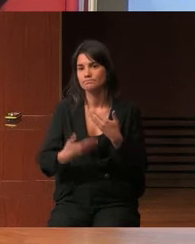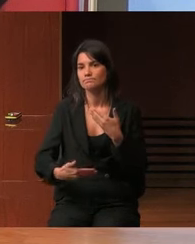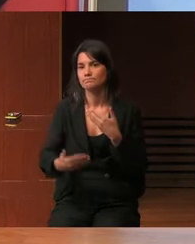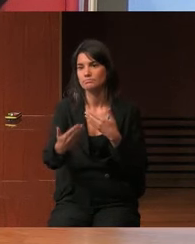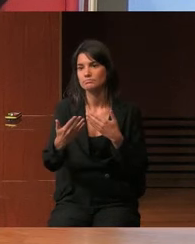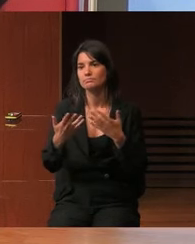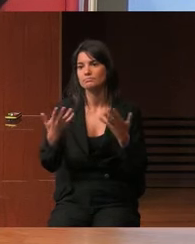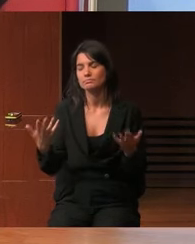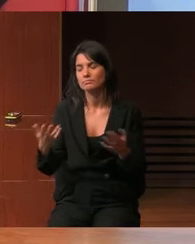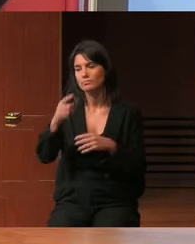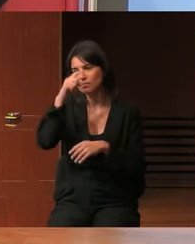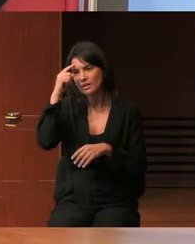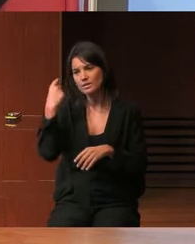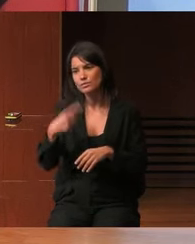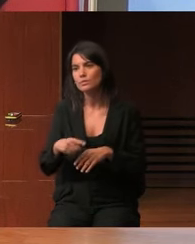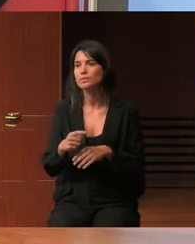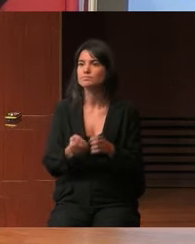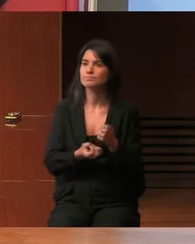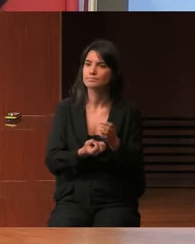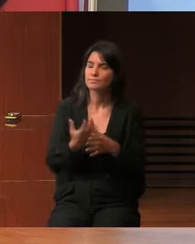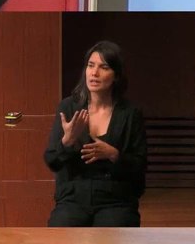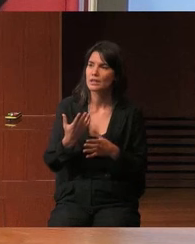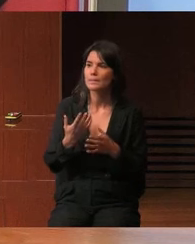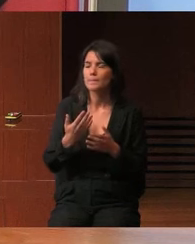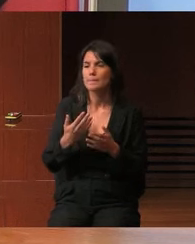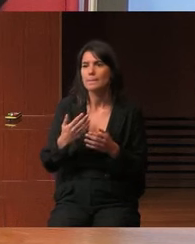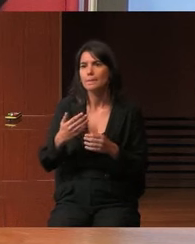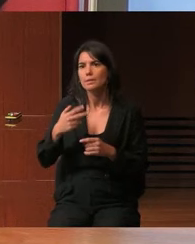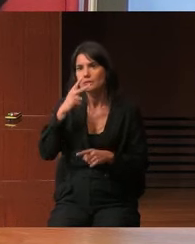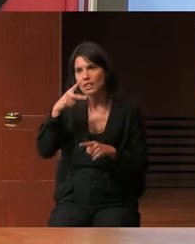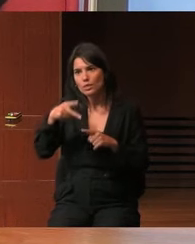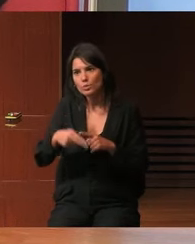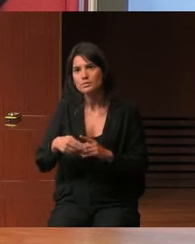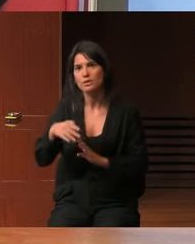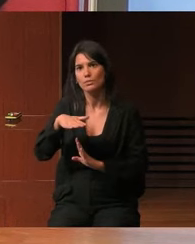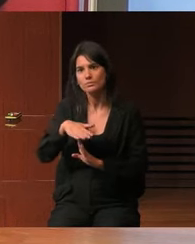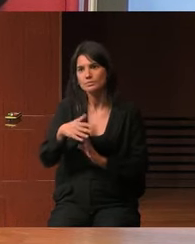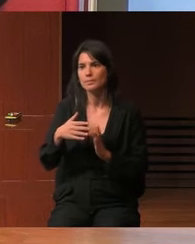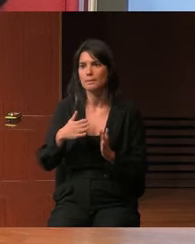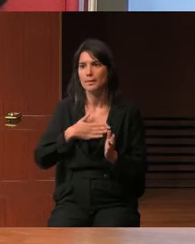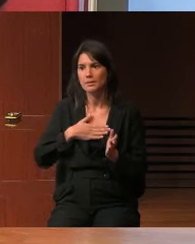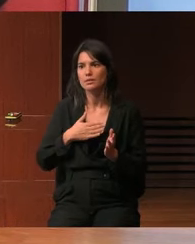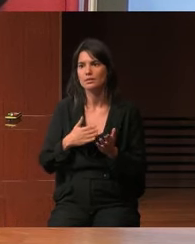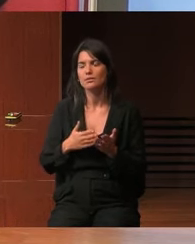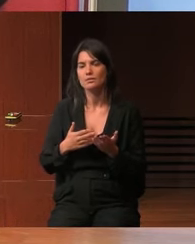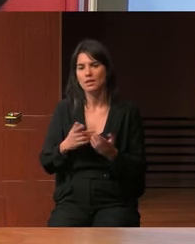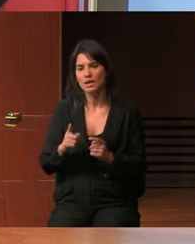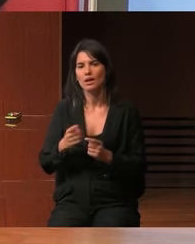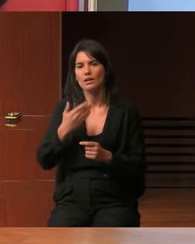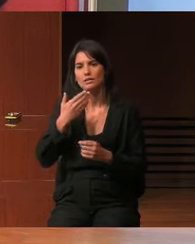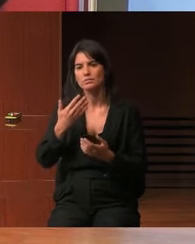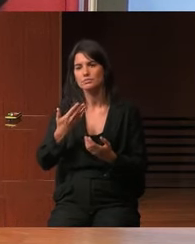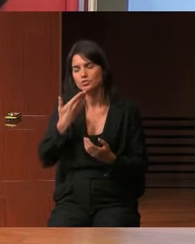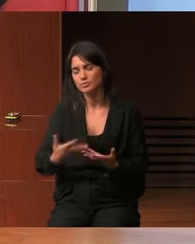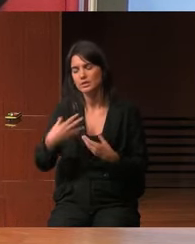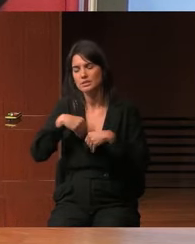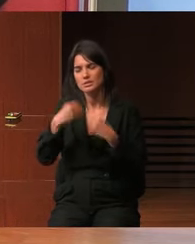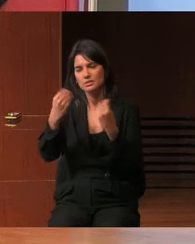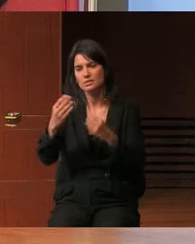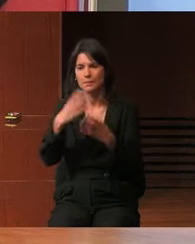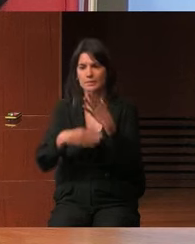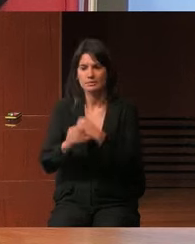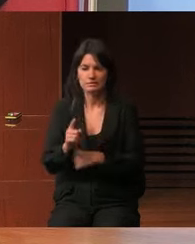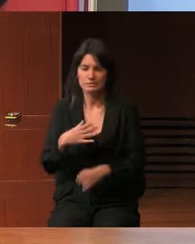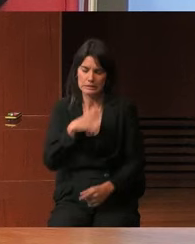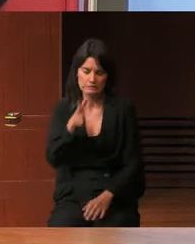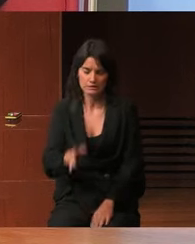que é a dificuldade de produzir a interrupção, que para mim continua a ser definidora da experiência do ensino-aprendizagem. Era isso que eu